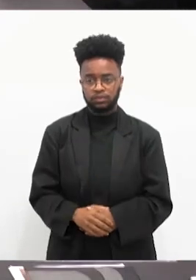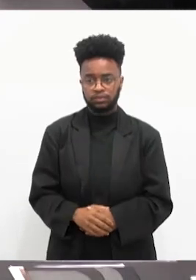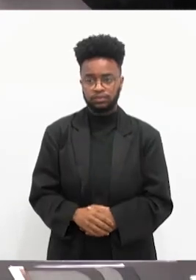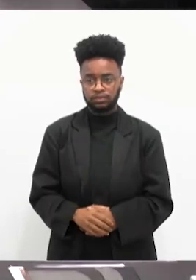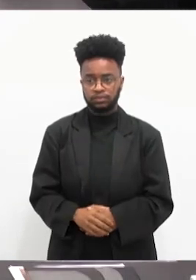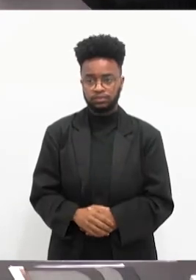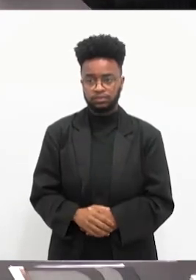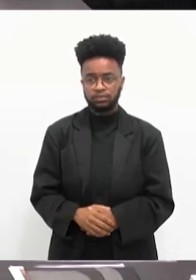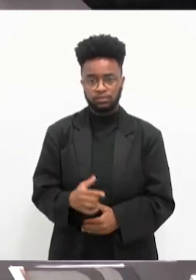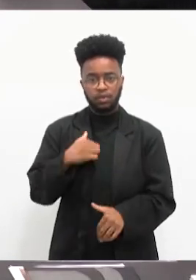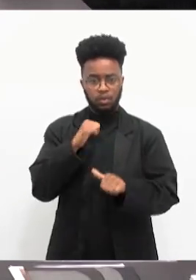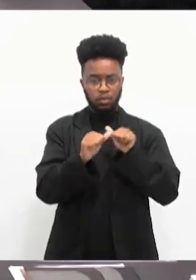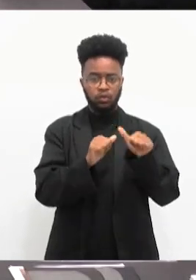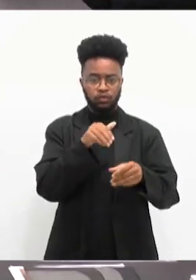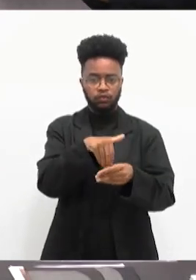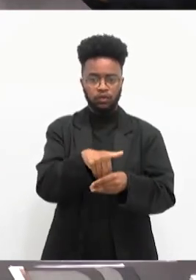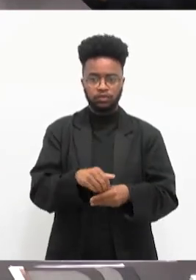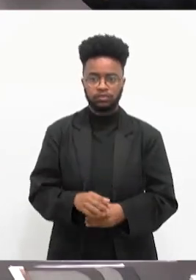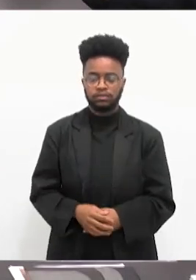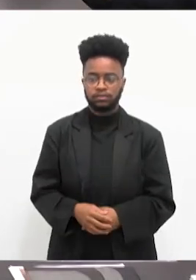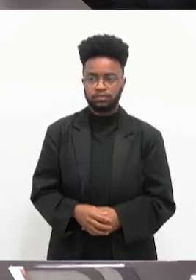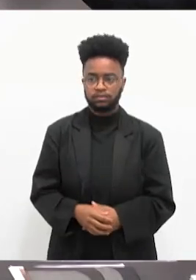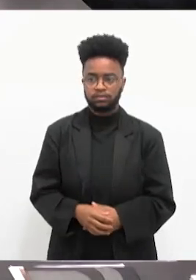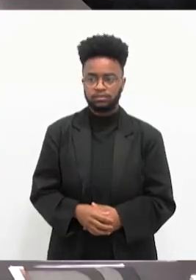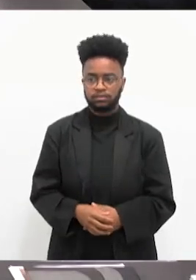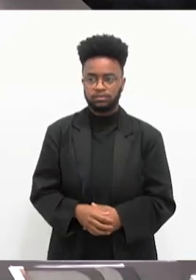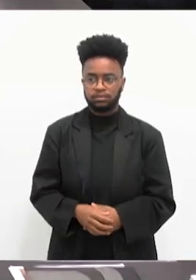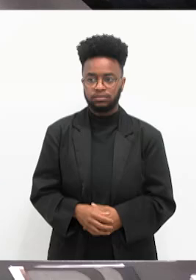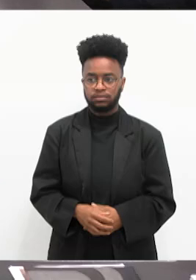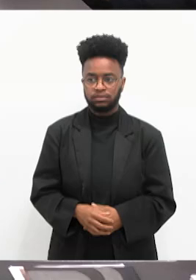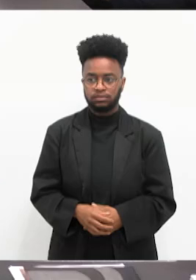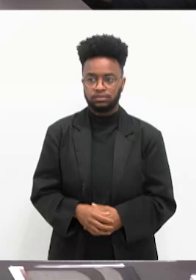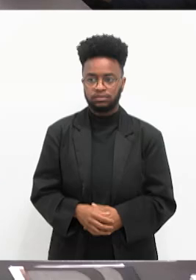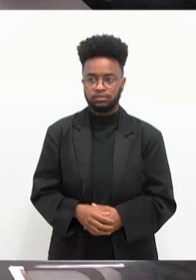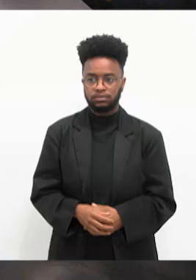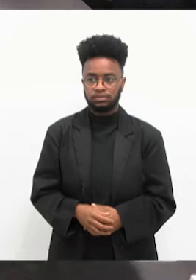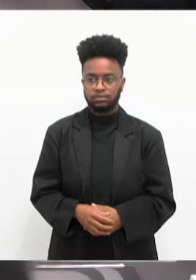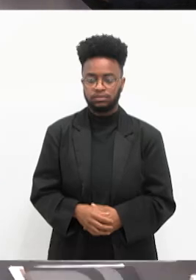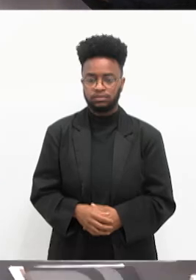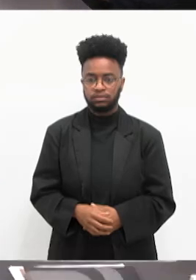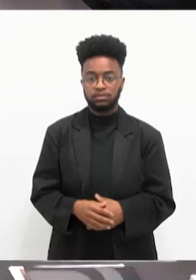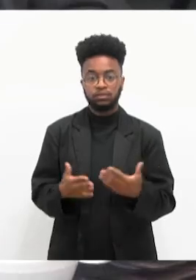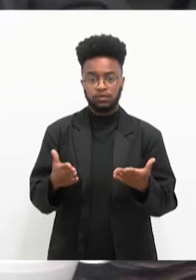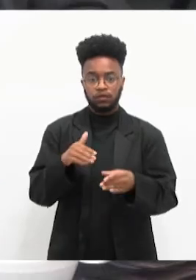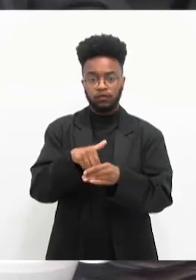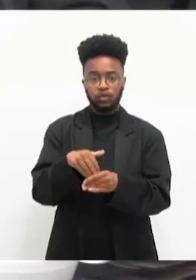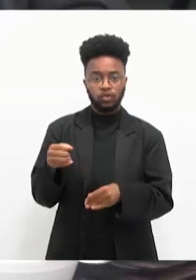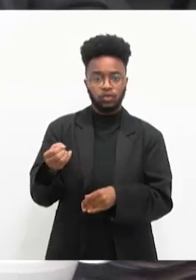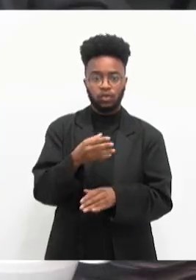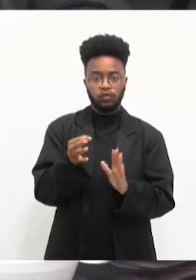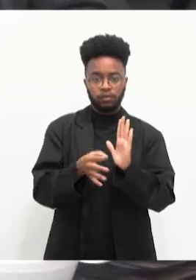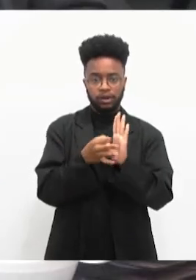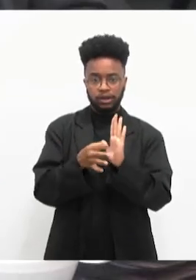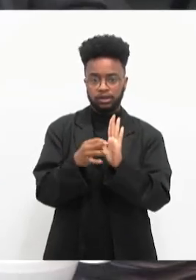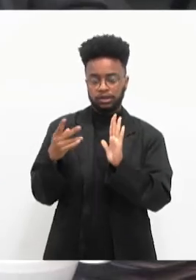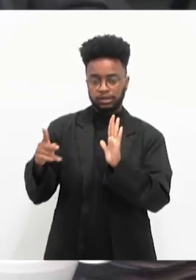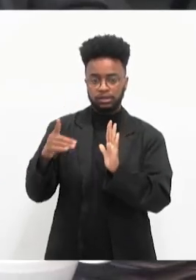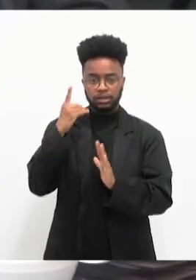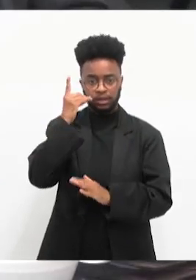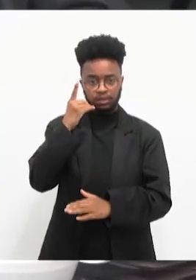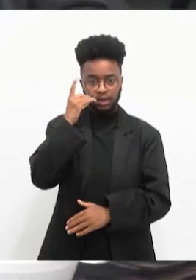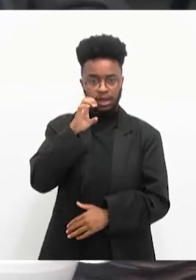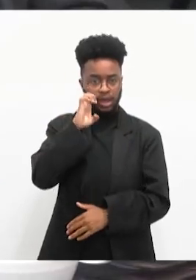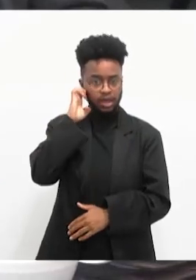votos? Presidente, muda o voto. Muda o voto. Então, votando o novo parecer da deputada Élica Takimoto